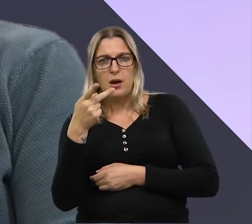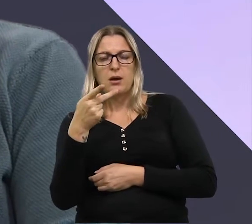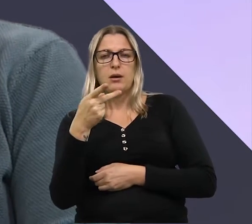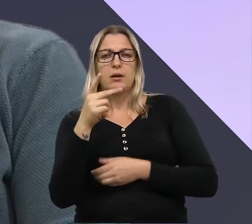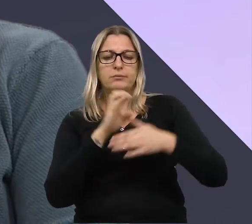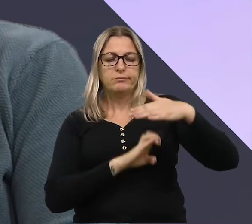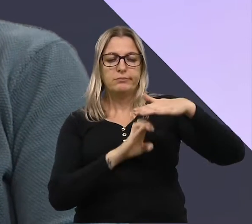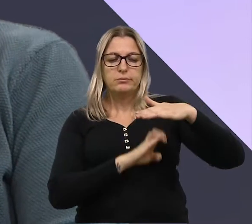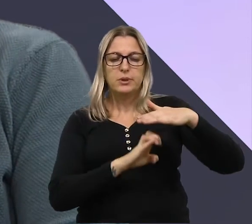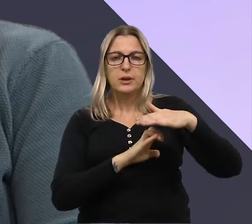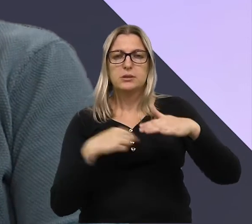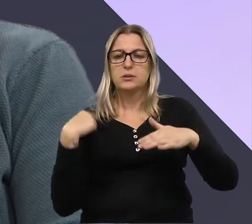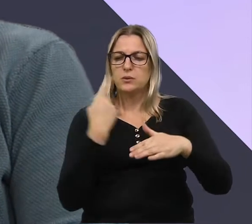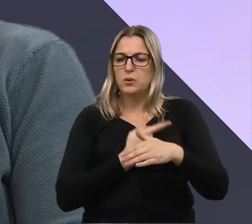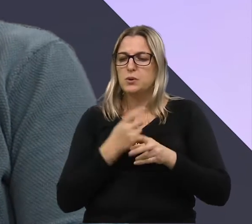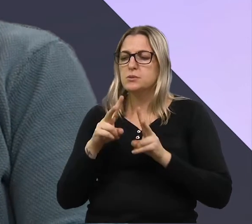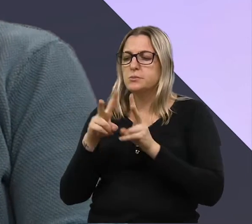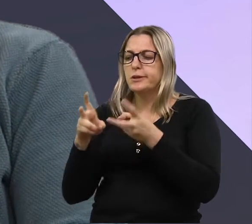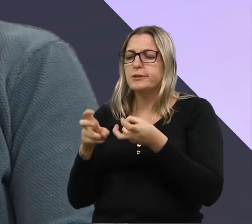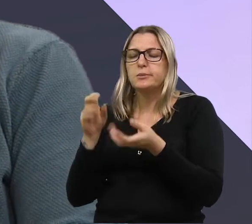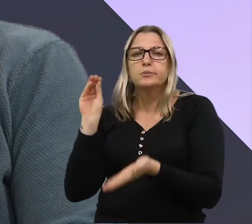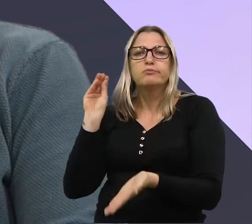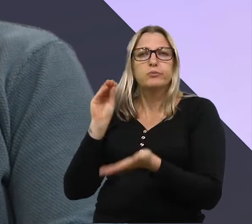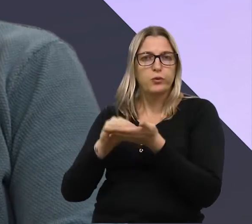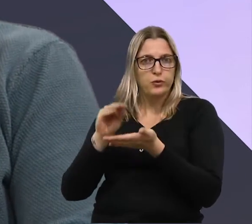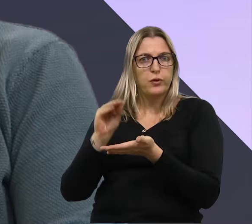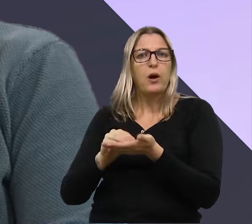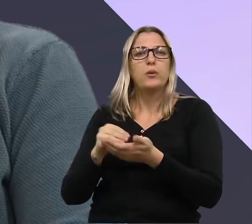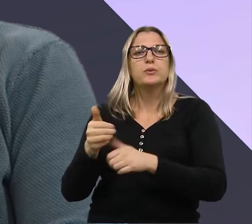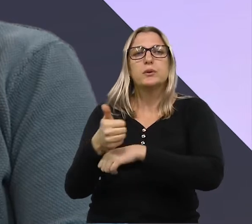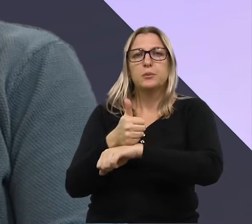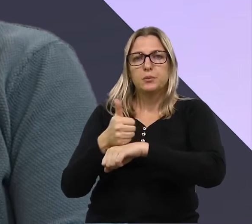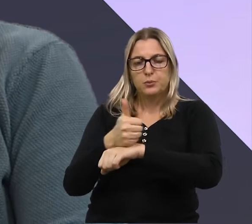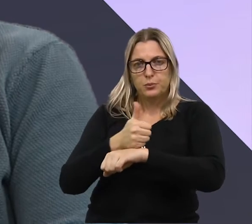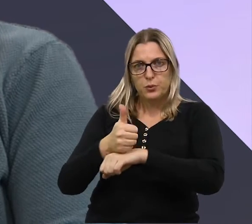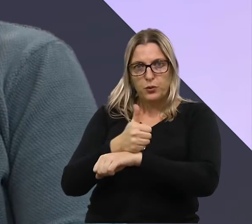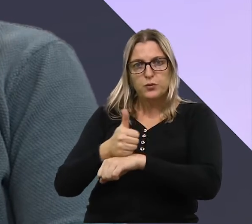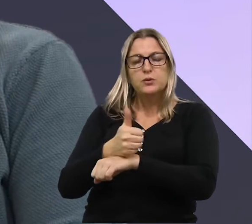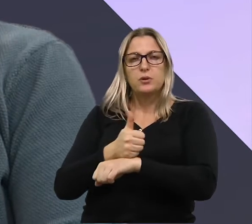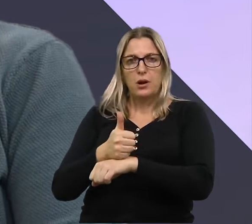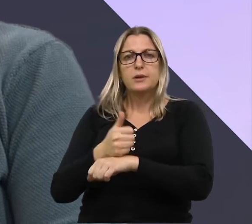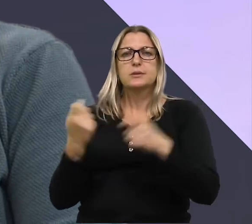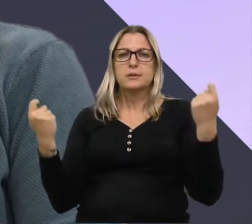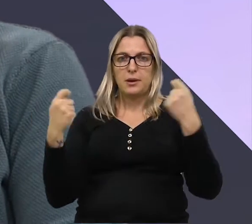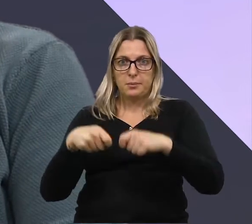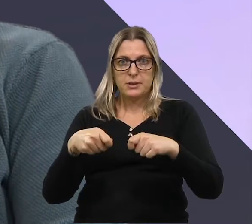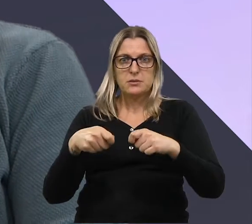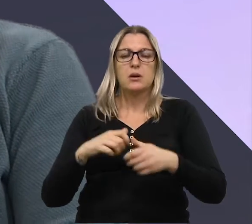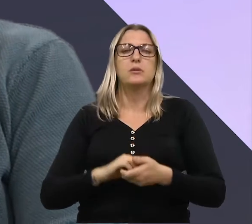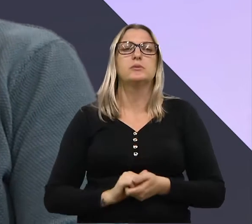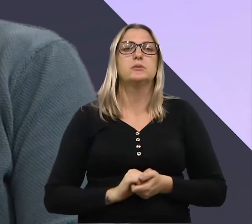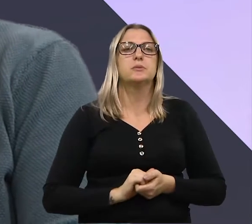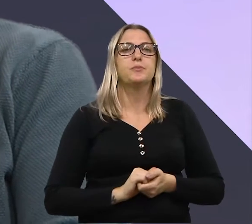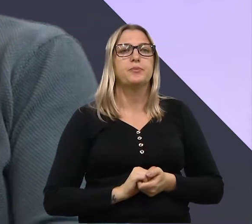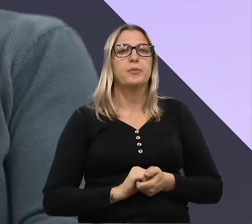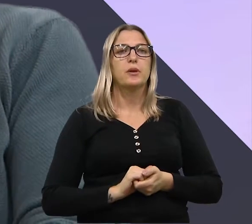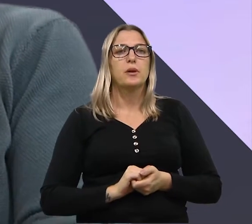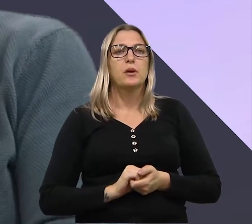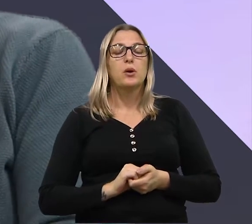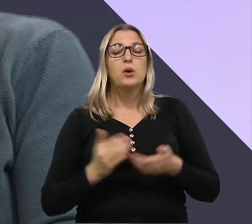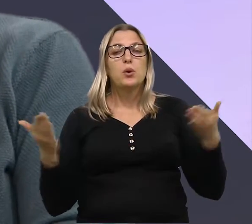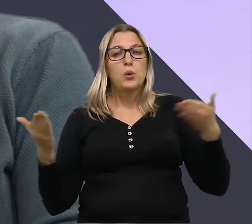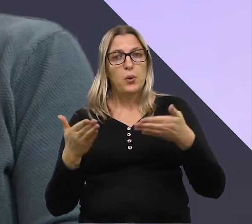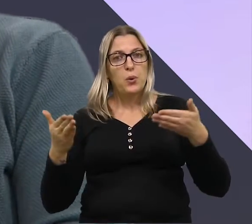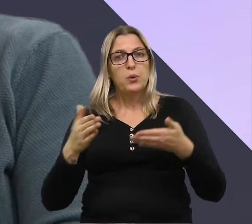empresas e agente notou esta carência essa dificuldade hoje de mão de obra qualificada para te ter uma